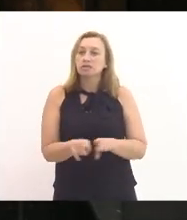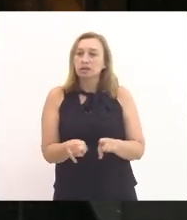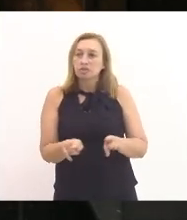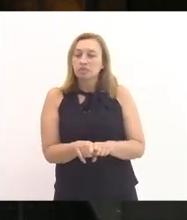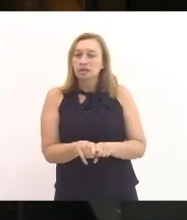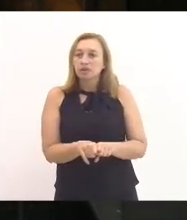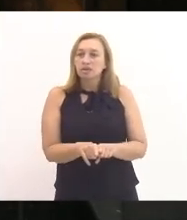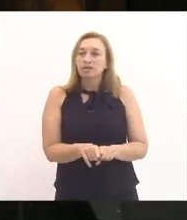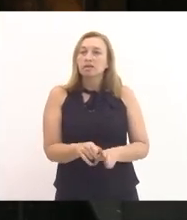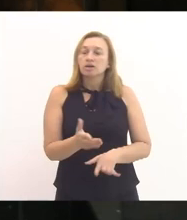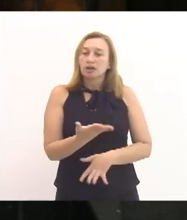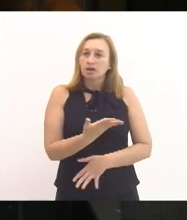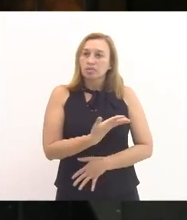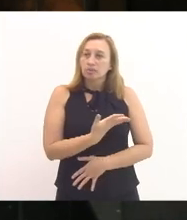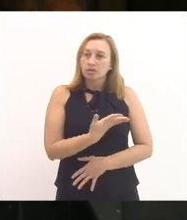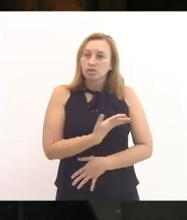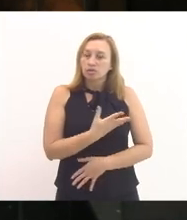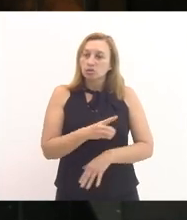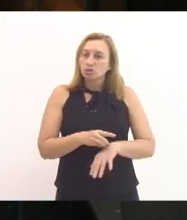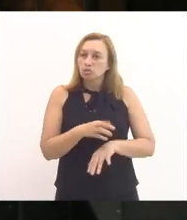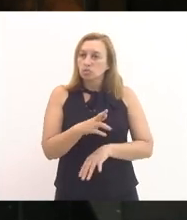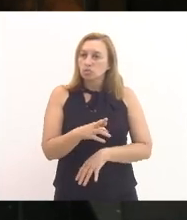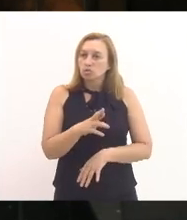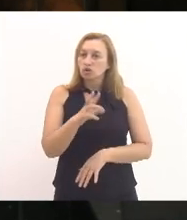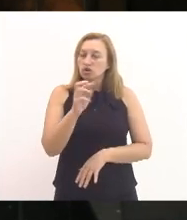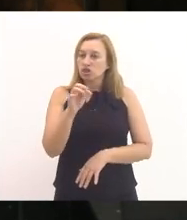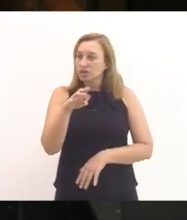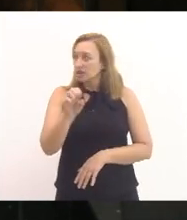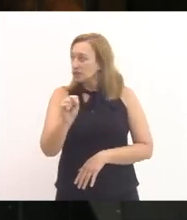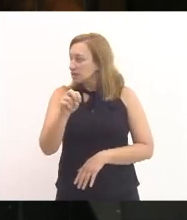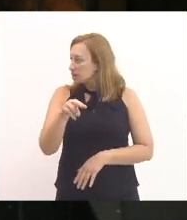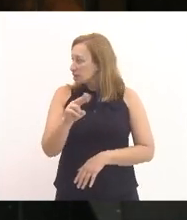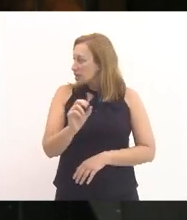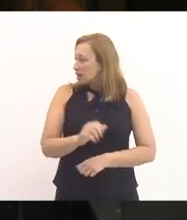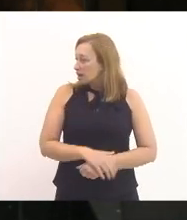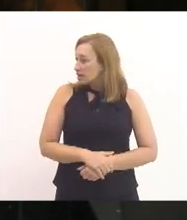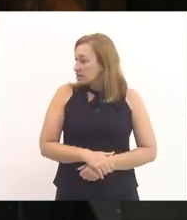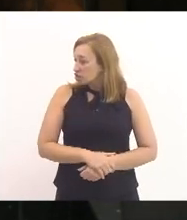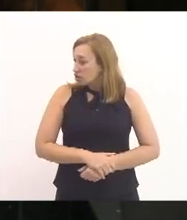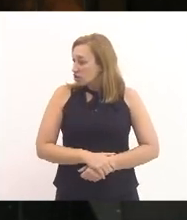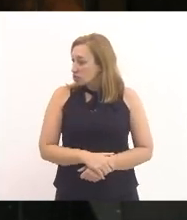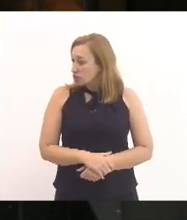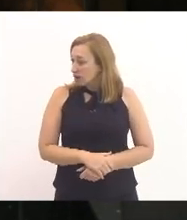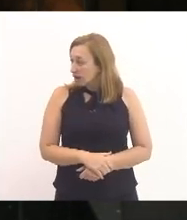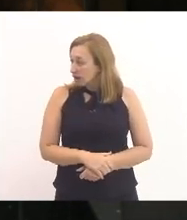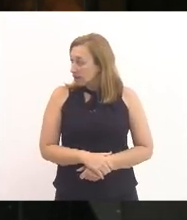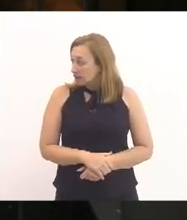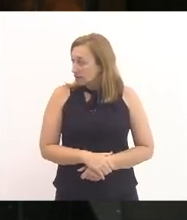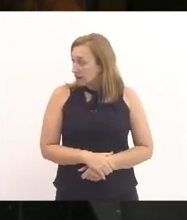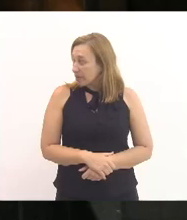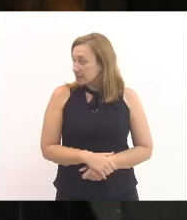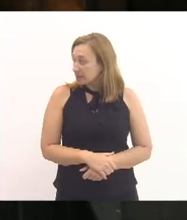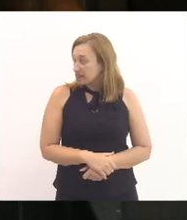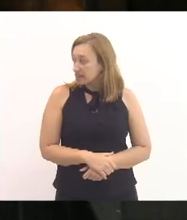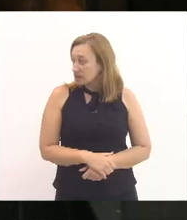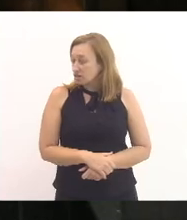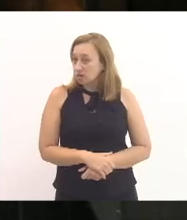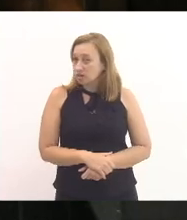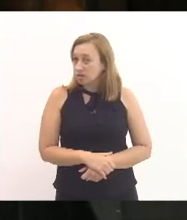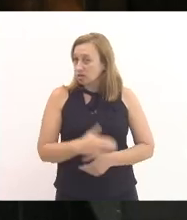também o meu colega Doutor chance representando a polícia civil primeiro